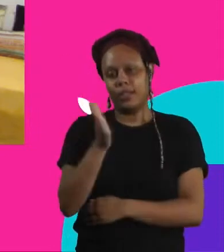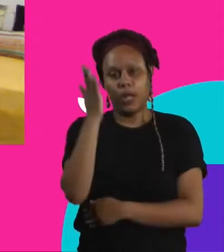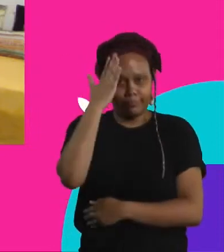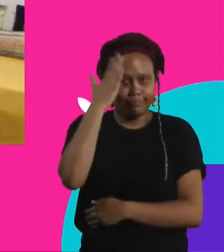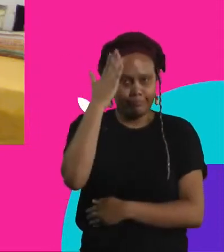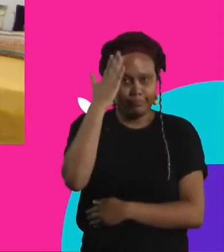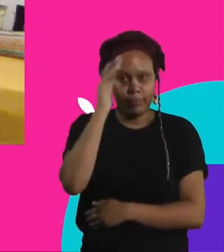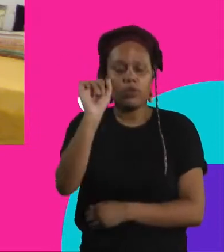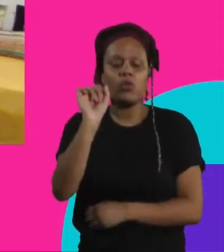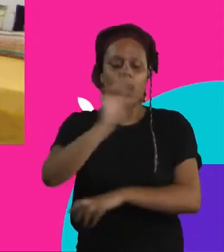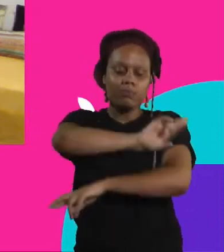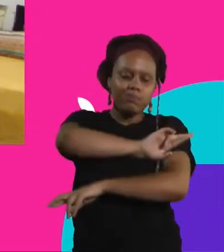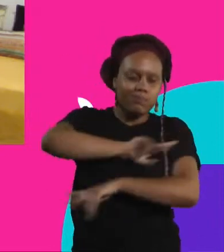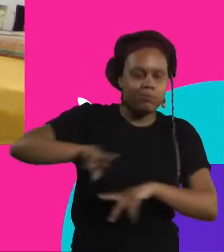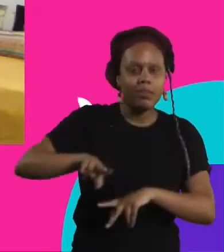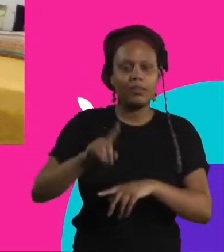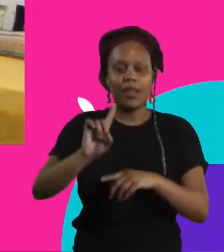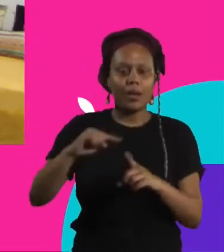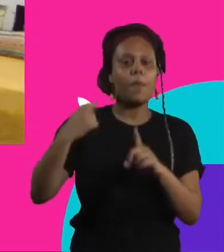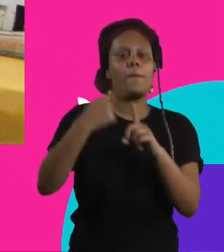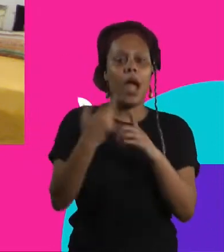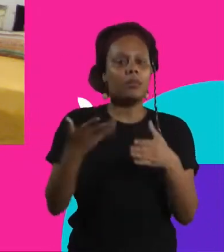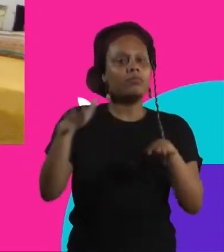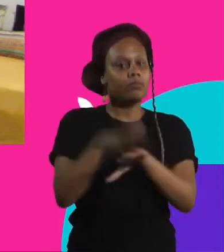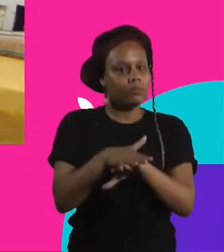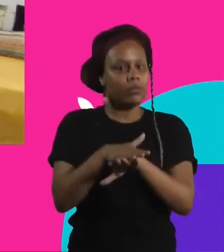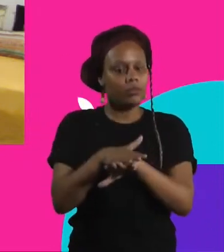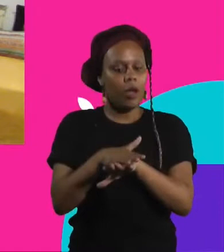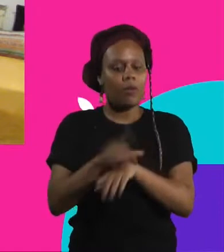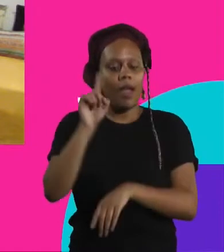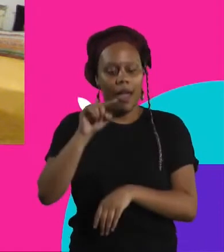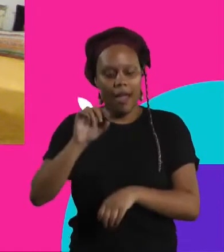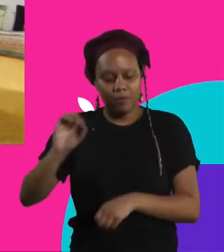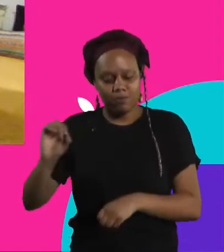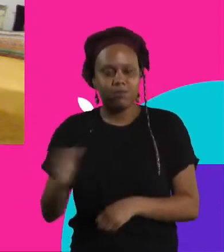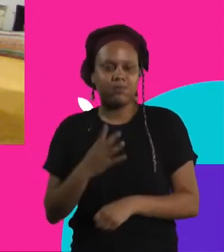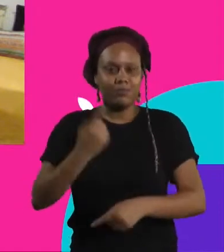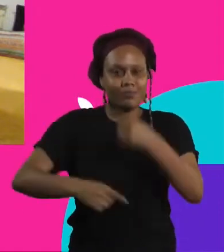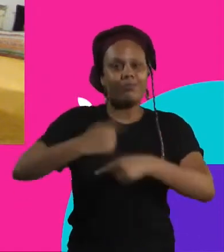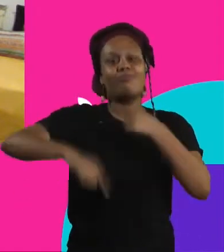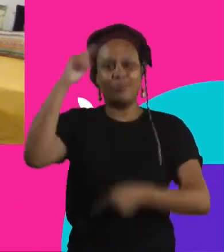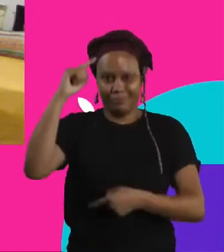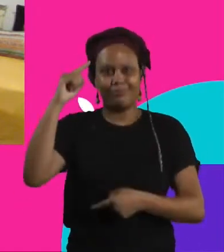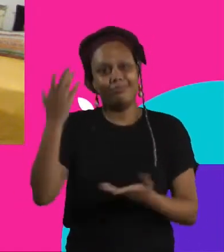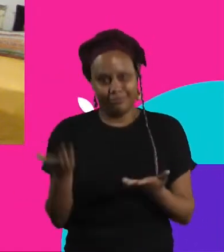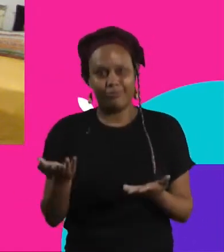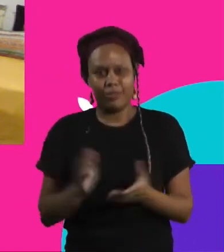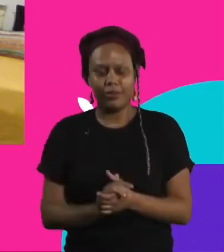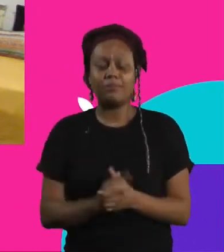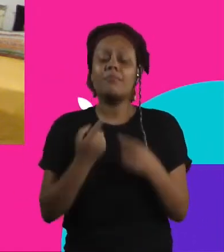Que diversidade mais inclusão gera inovação para as organizações, né? Mas, ainda assim, mesmo sabendo